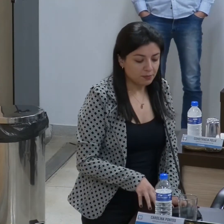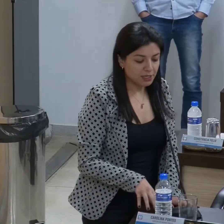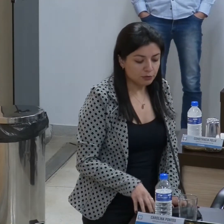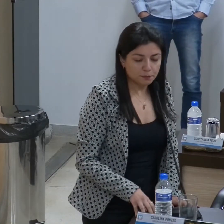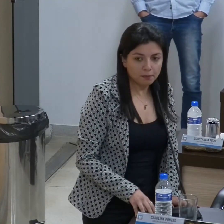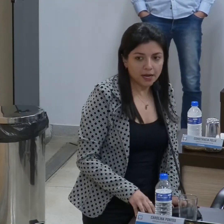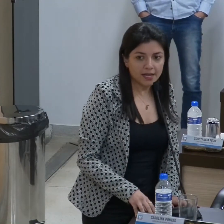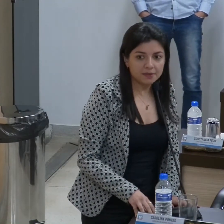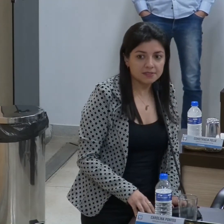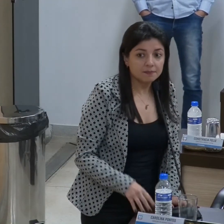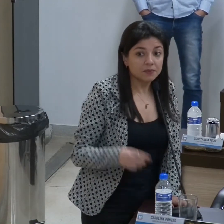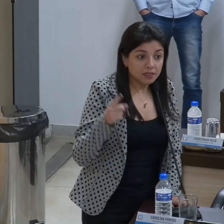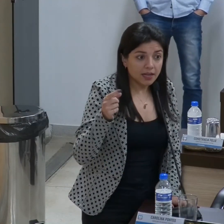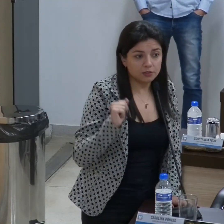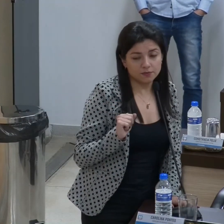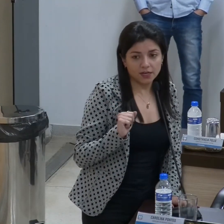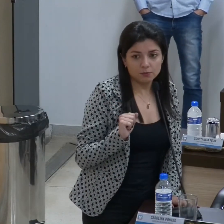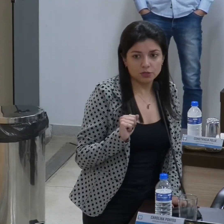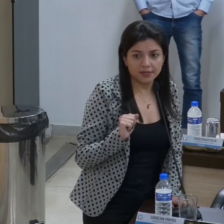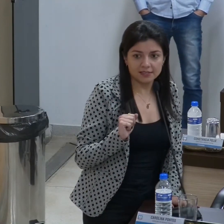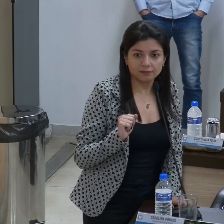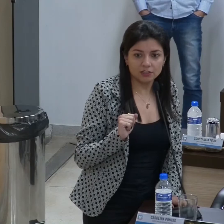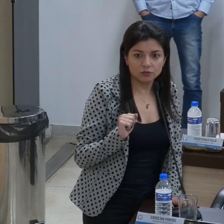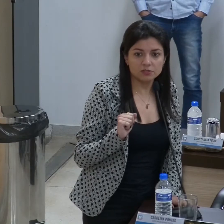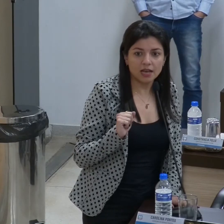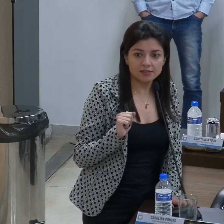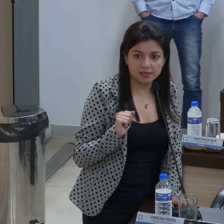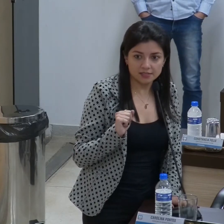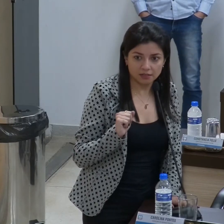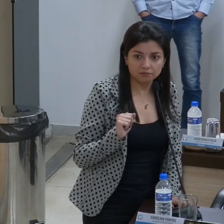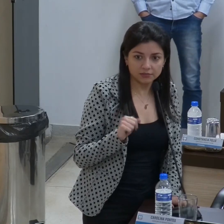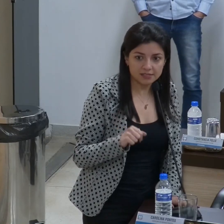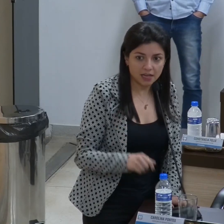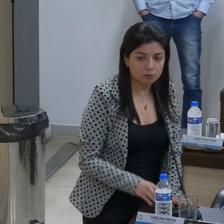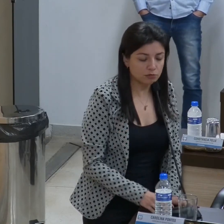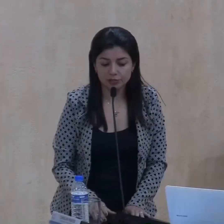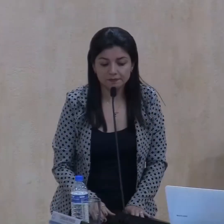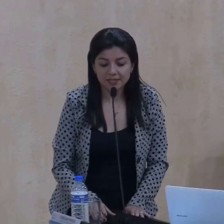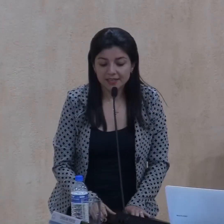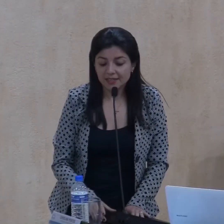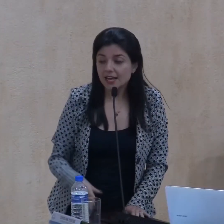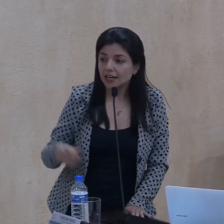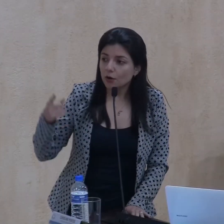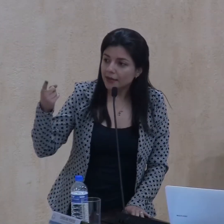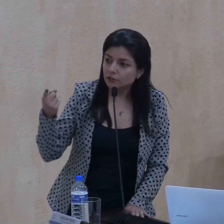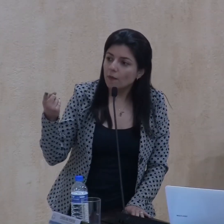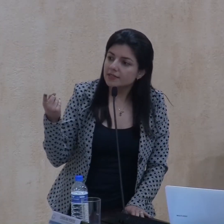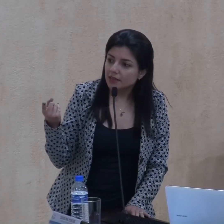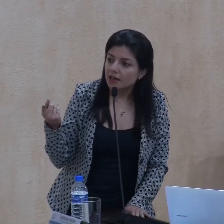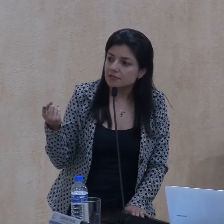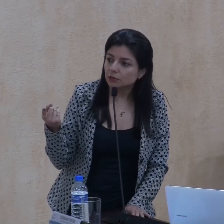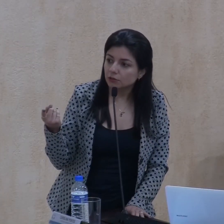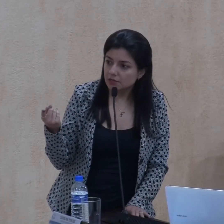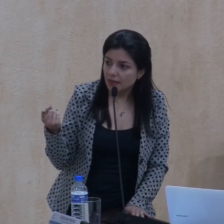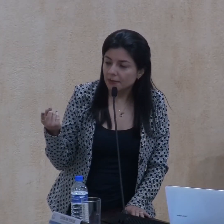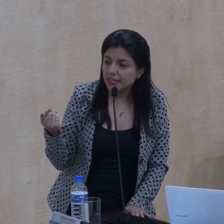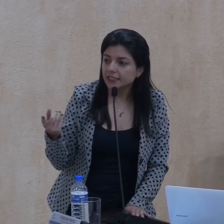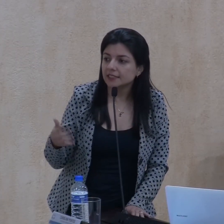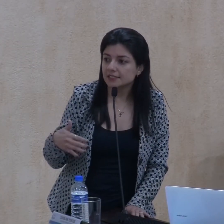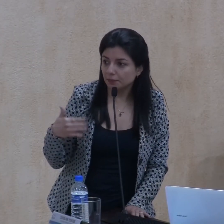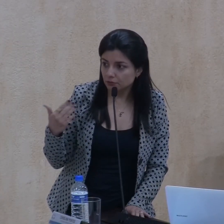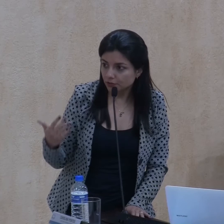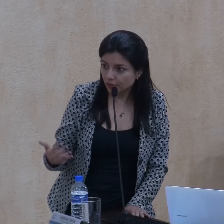dirimir os problemas e daí nós falamos sobre a questão da judicialização da saúde e ele comentou esse caso da doutora